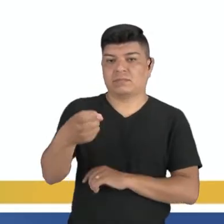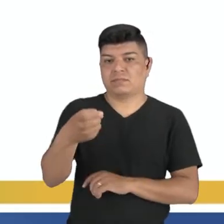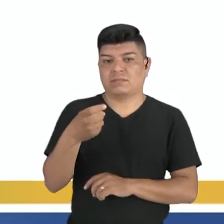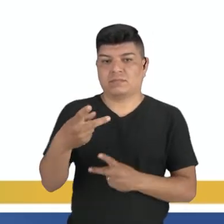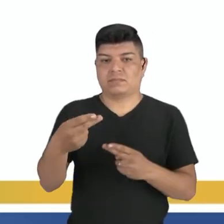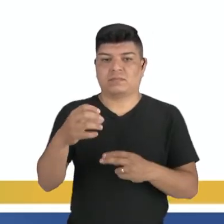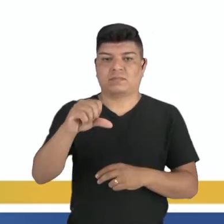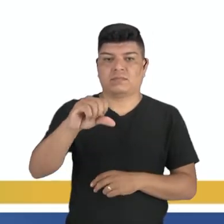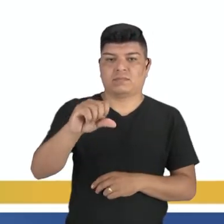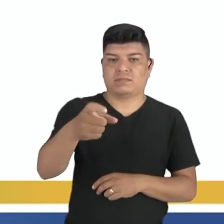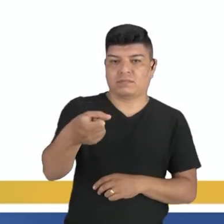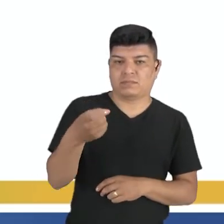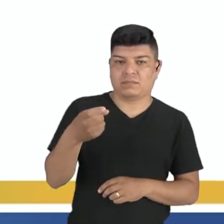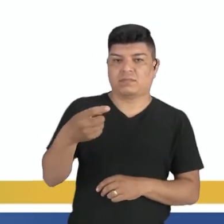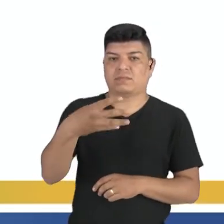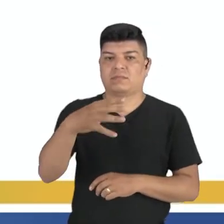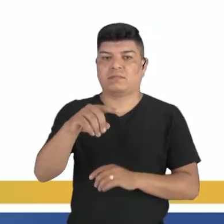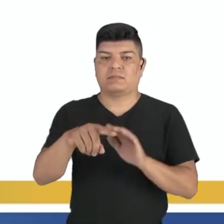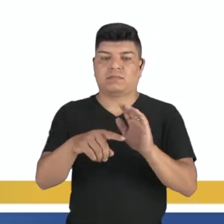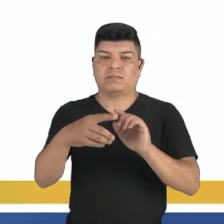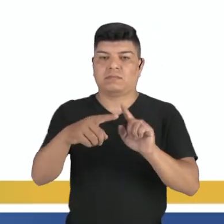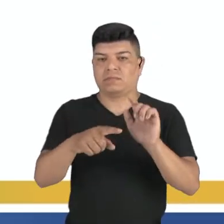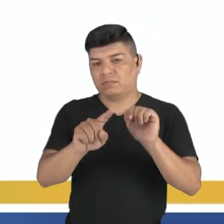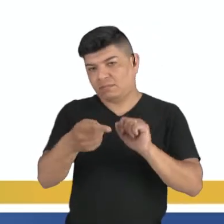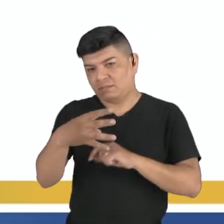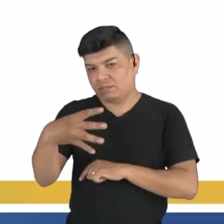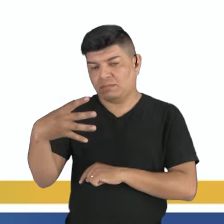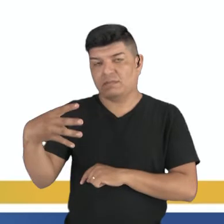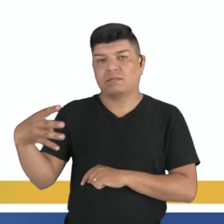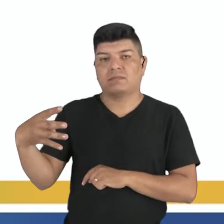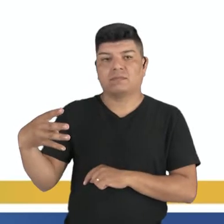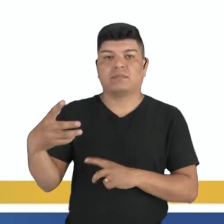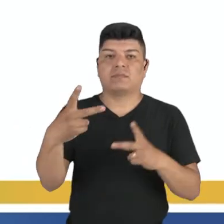é igual a 9x, e 4,444 menos